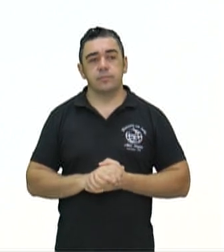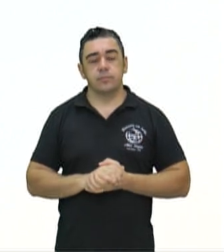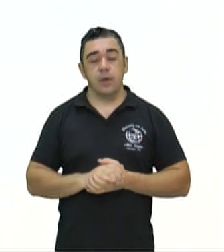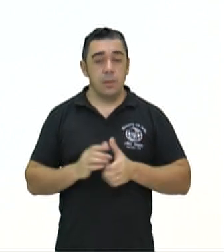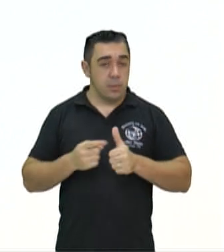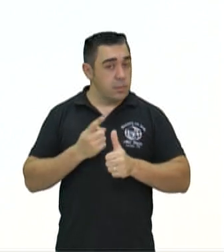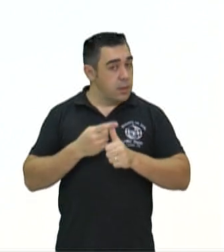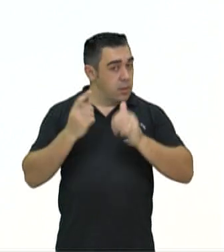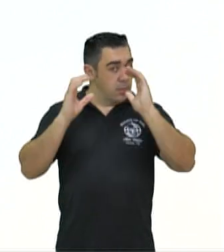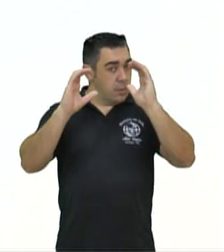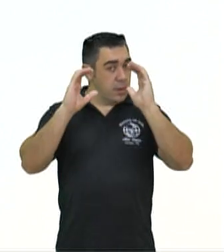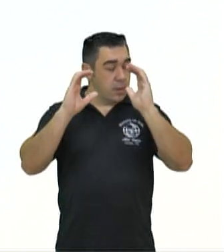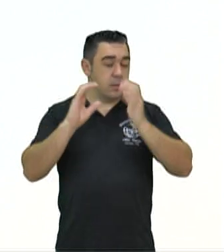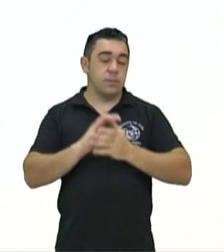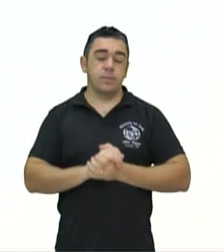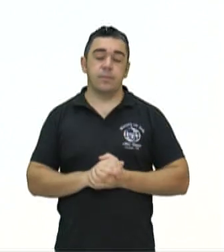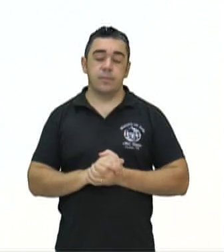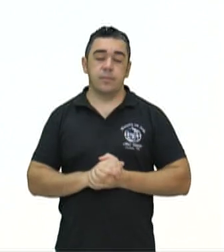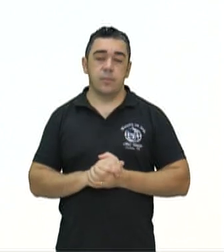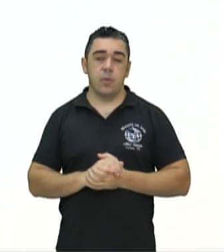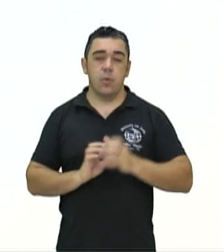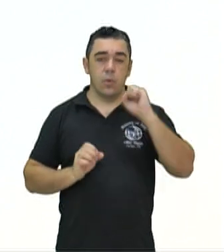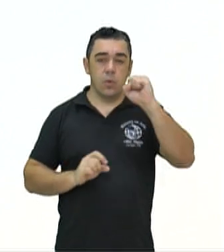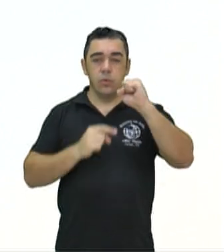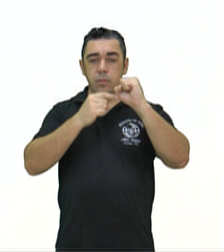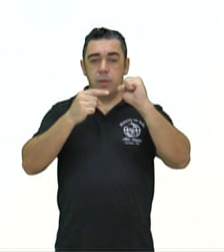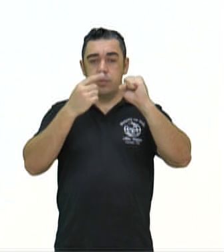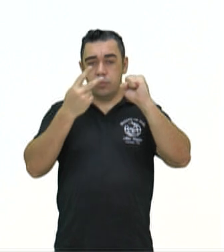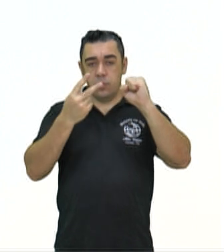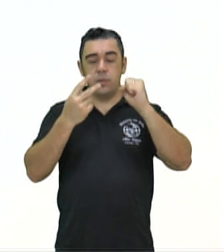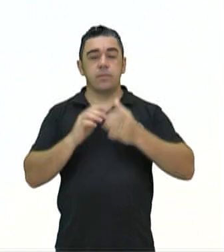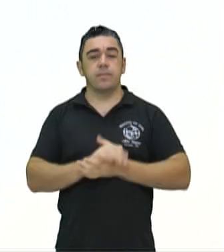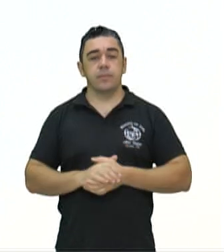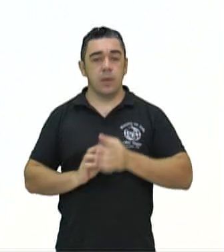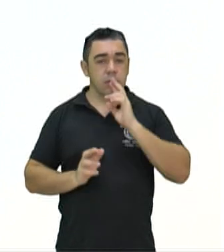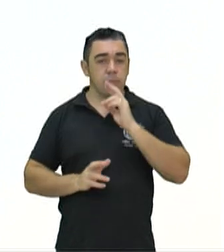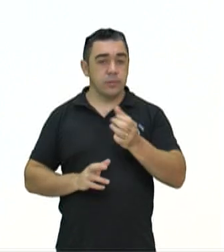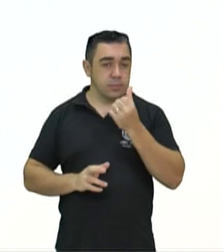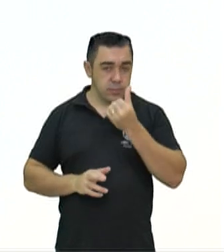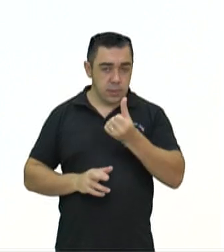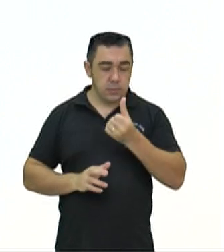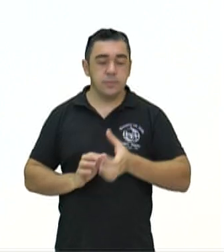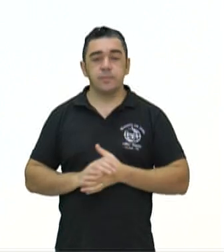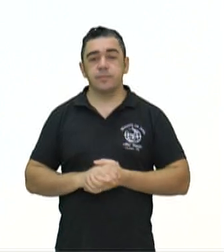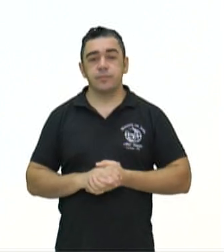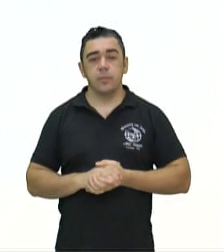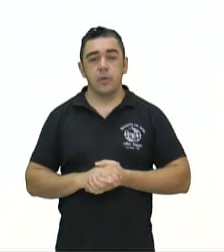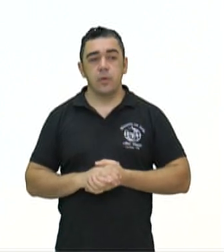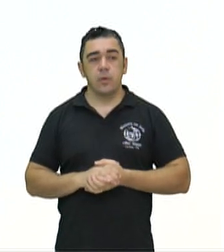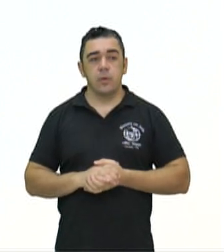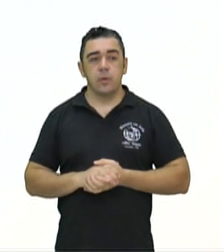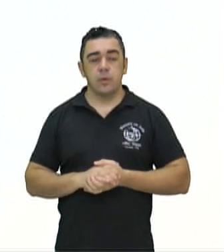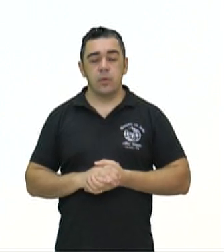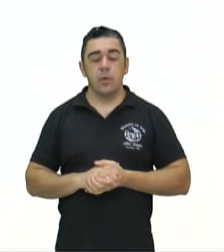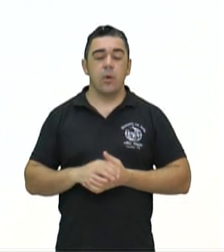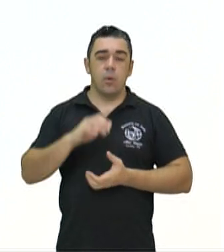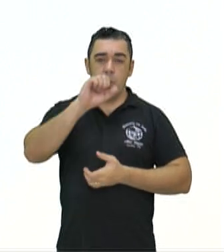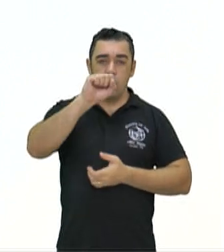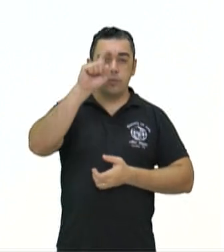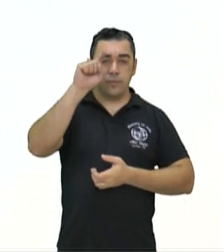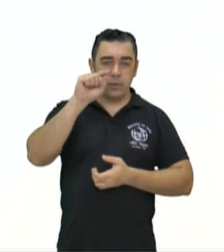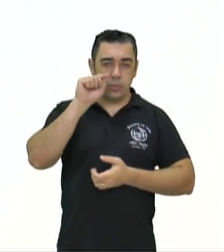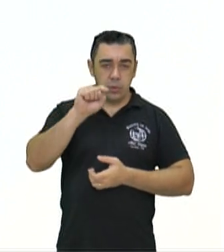Resolvemos primeiro o que está entre parênteses. 8 menos 2 igual a 6. 8